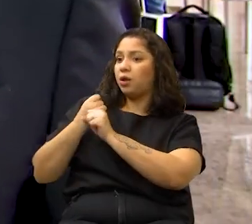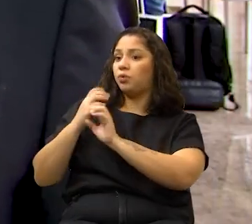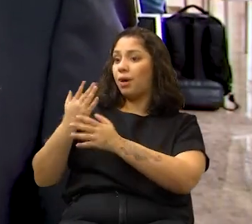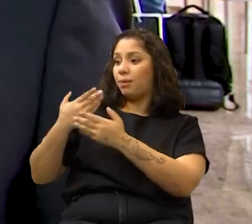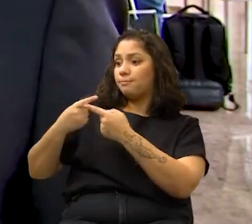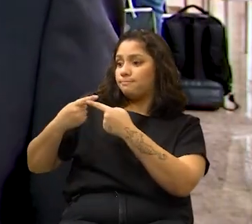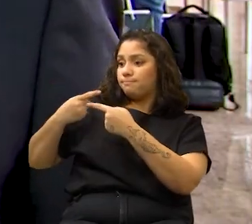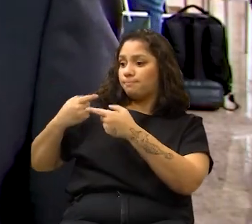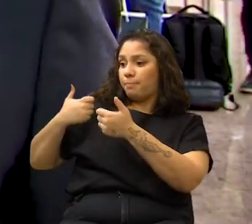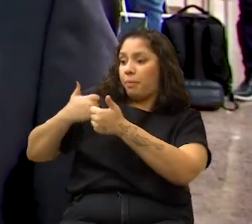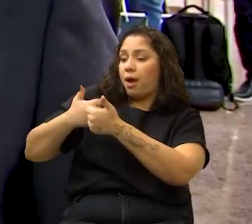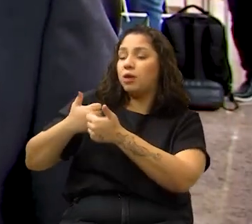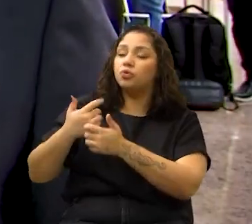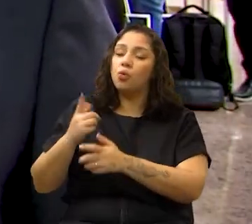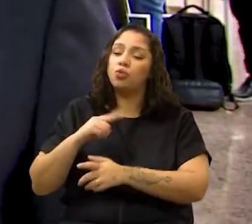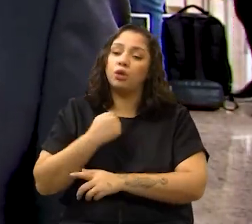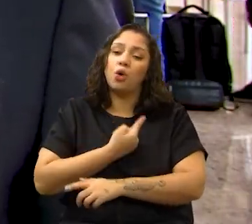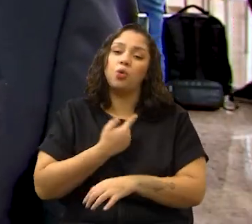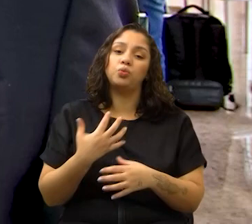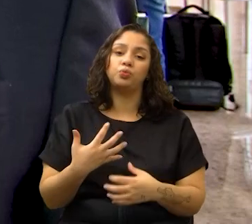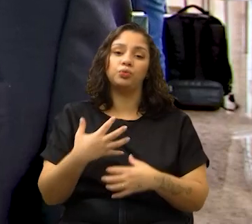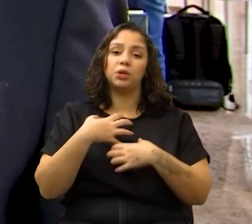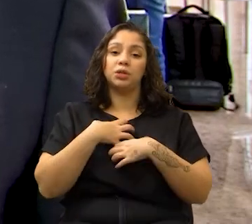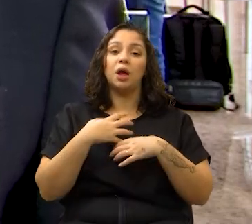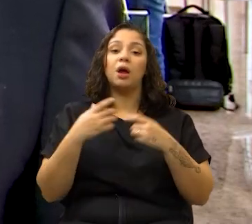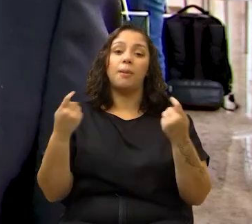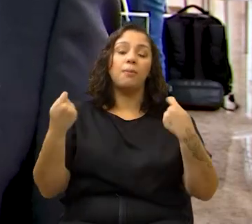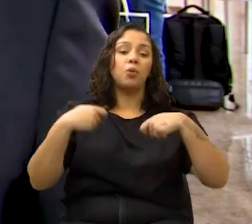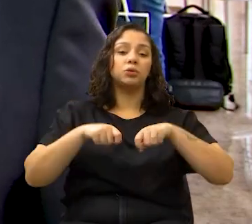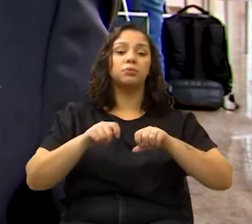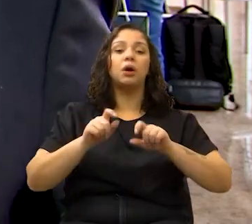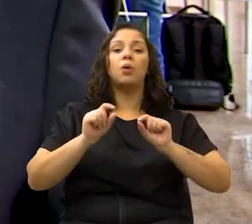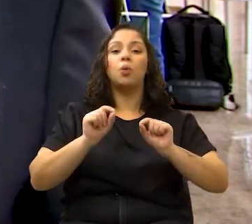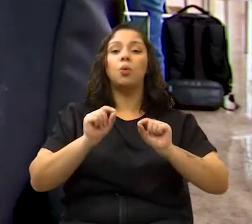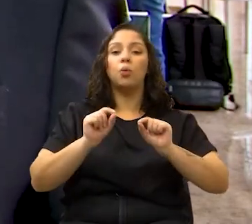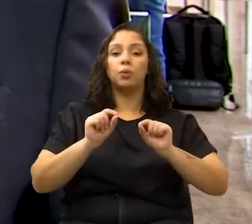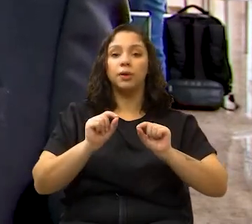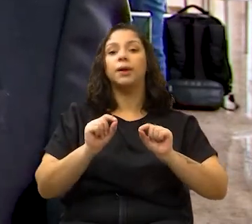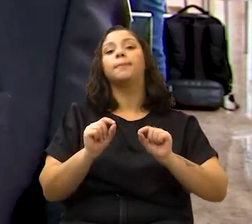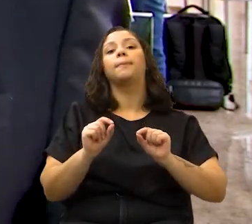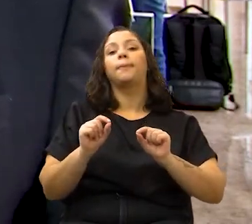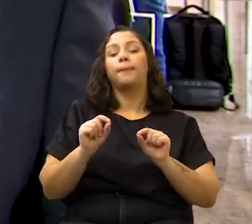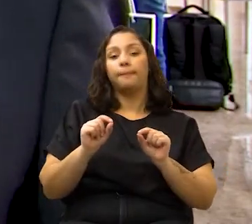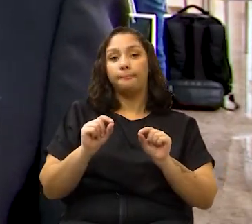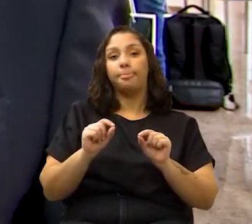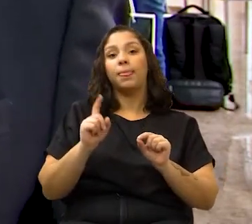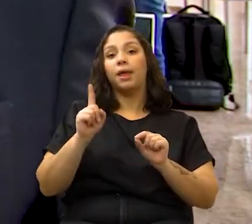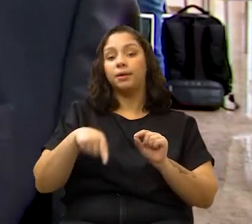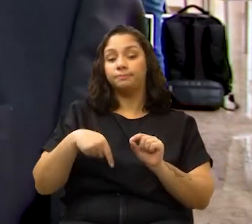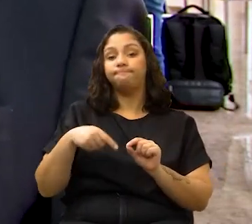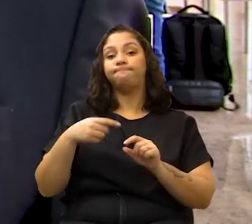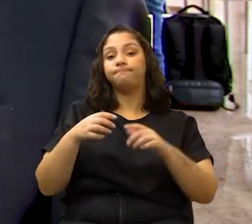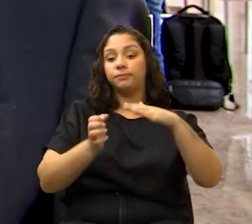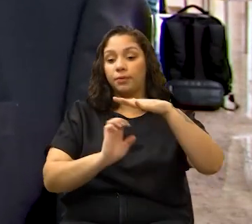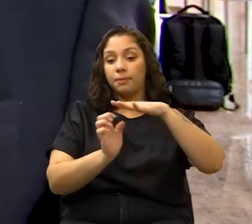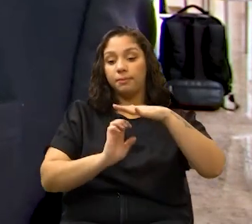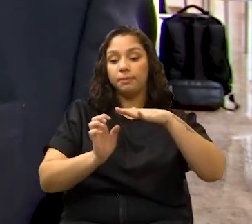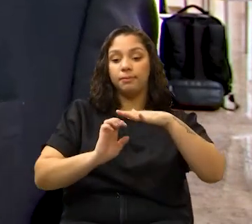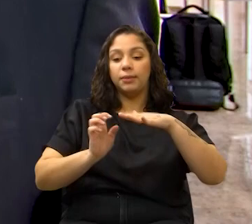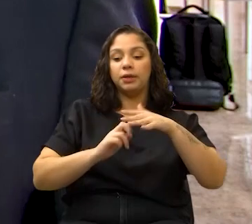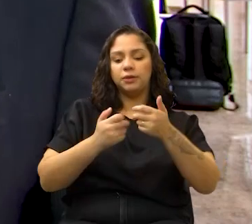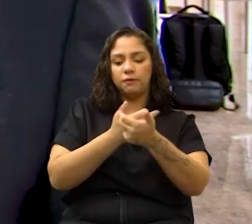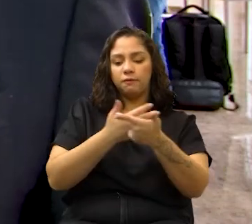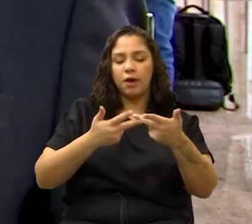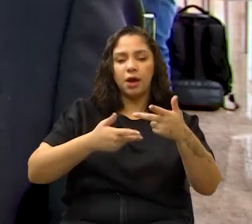isso, né? Então a gente sente que a gente tem a possibilidade de um grande fluxo de empresas hoje